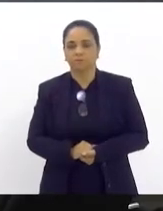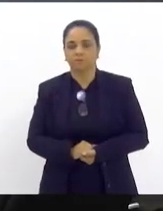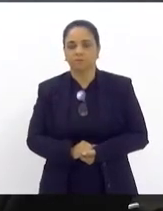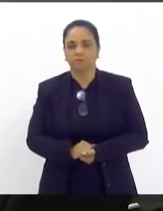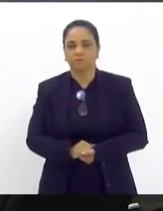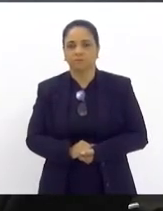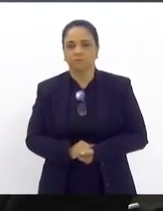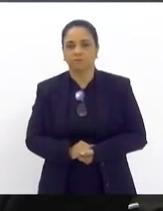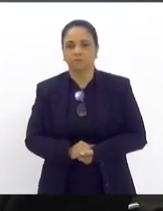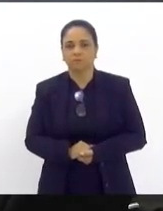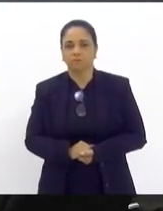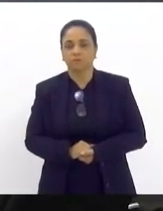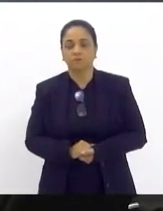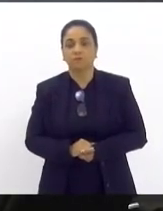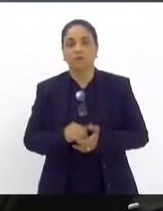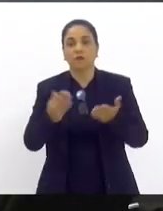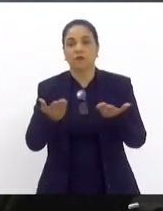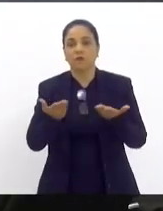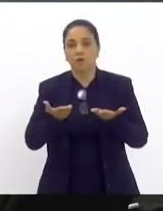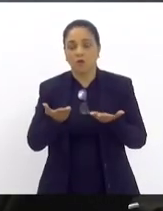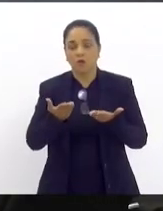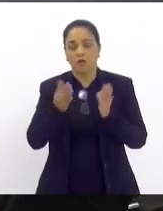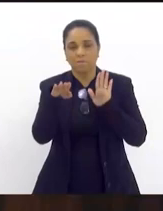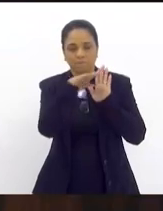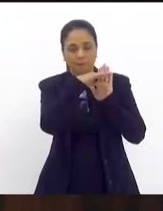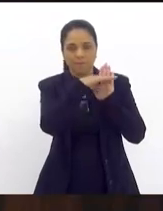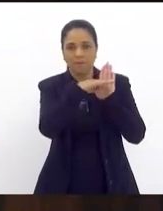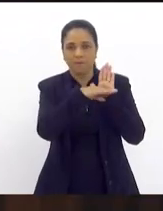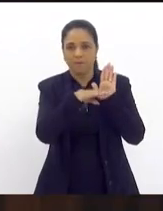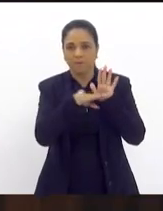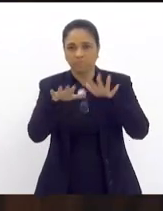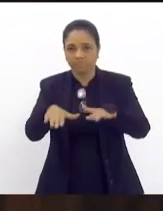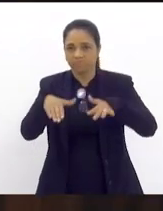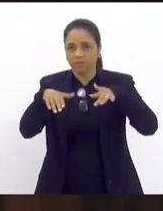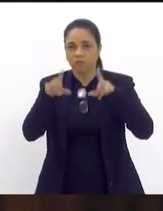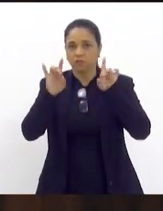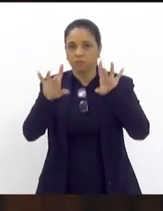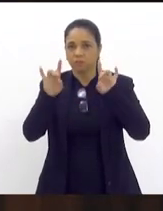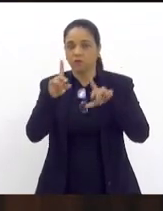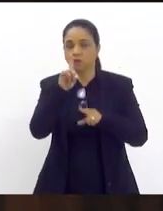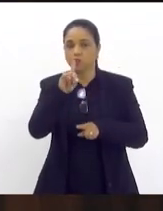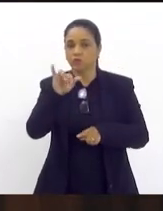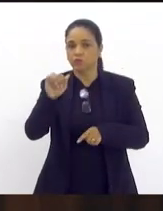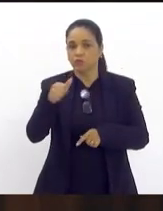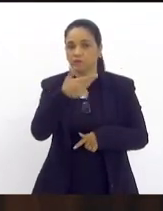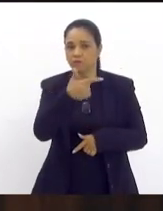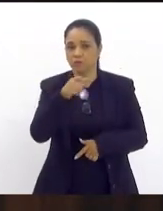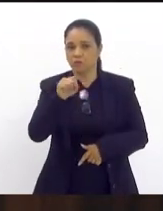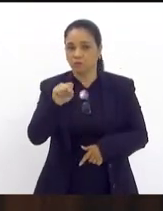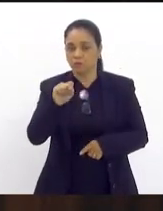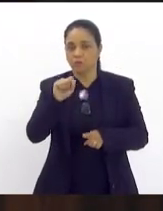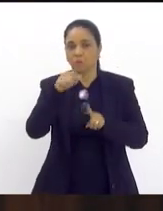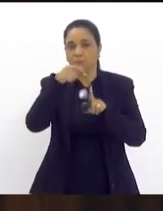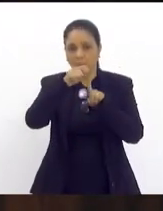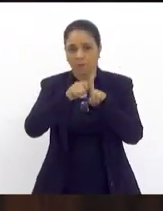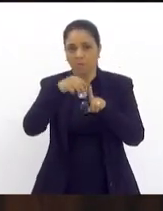bom passa-se agora a ordem do dia sessão ordinária do dia 28 de março de 2023